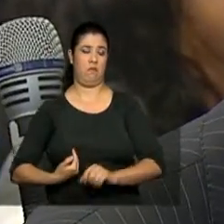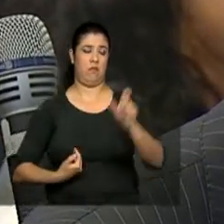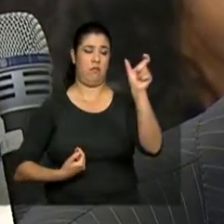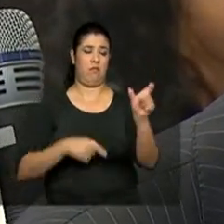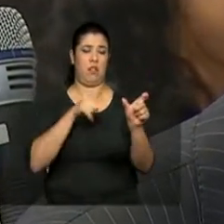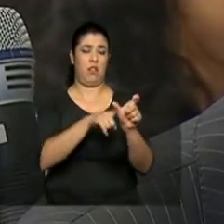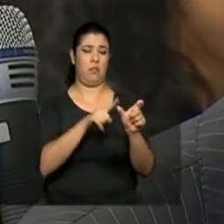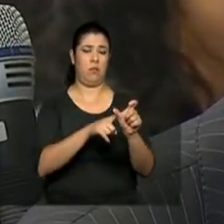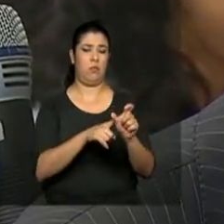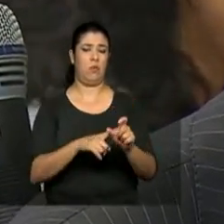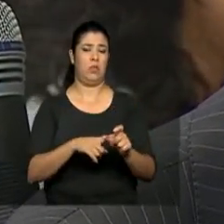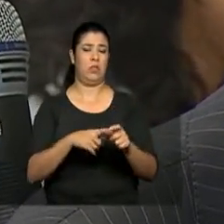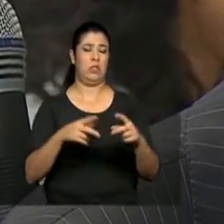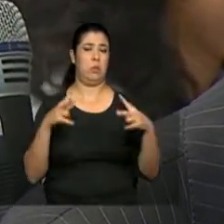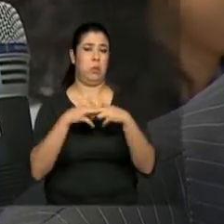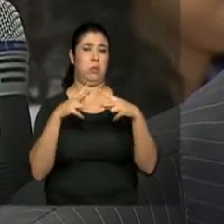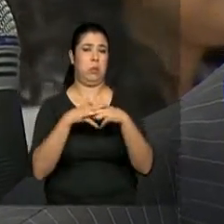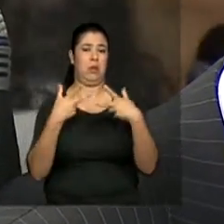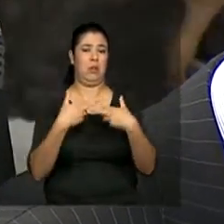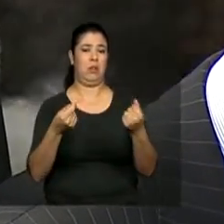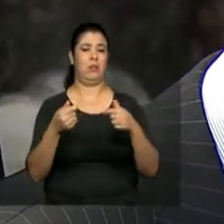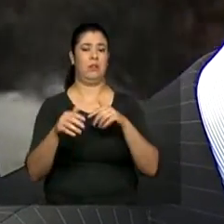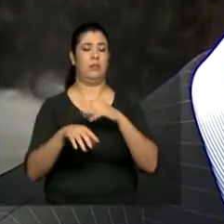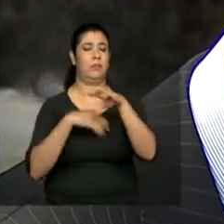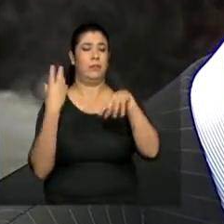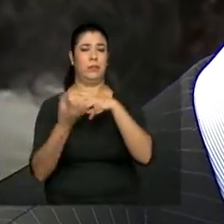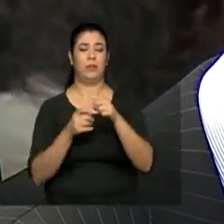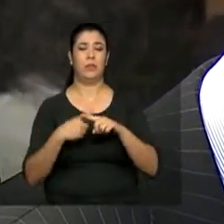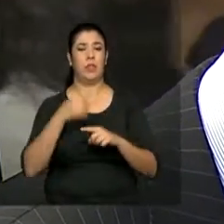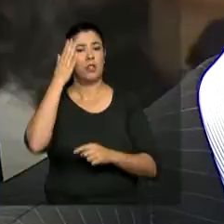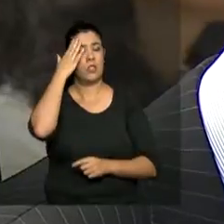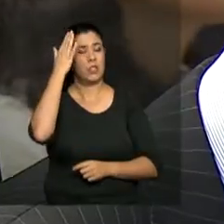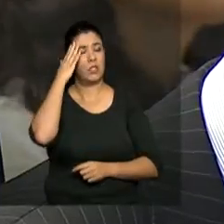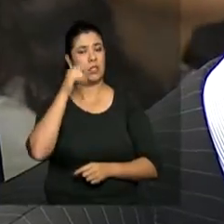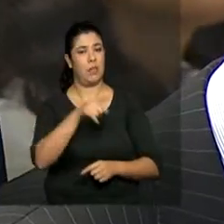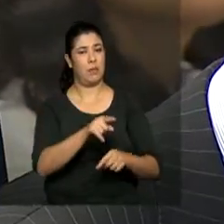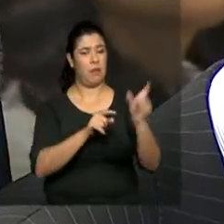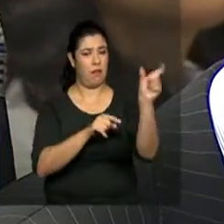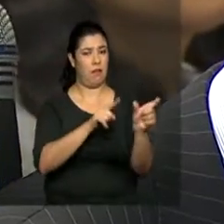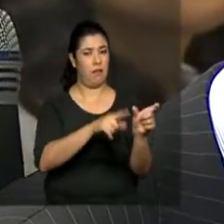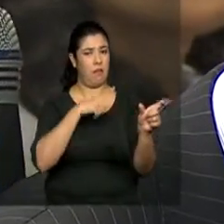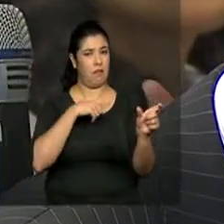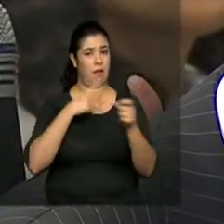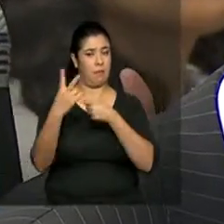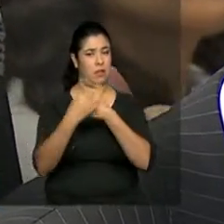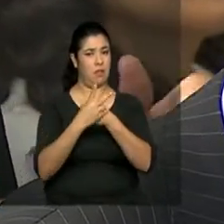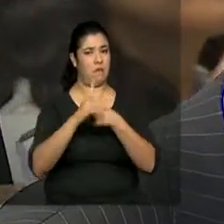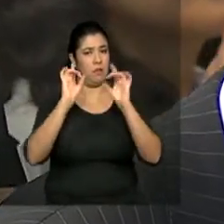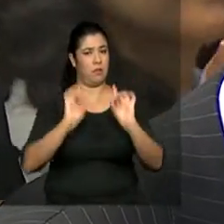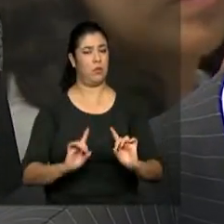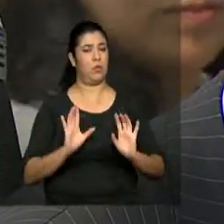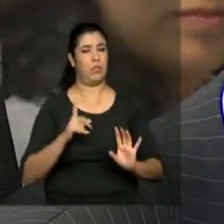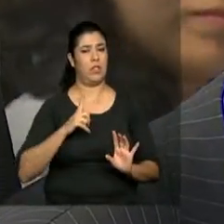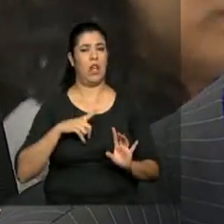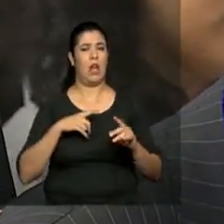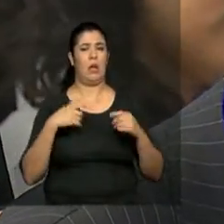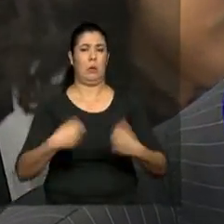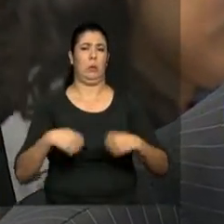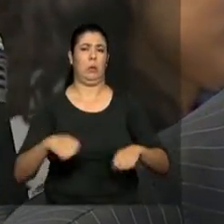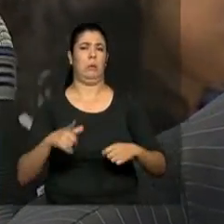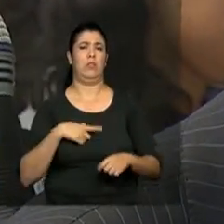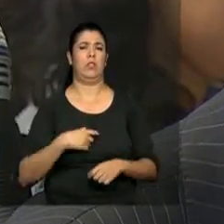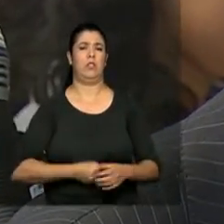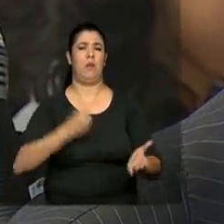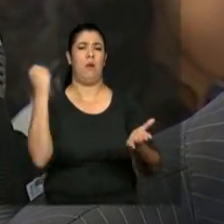nesse enfrentamento cidadão saiba é defender o seu direito lembro por exemplo que aquele negócio não precisa reconhecer